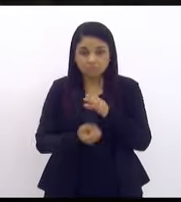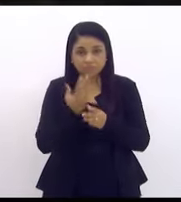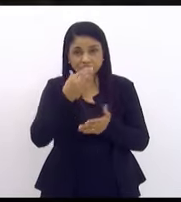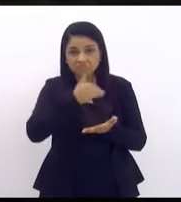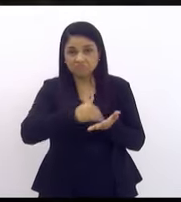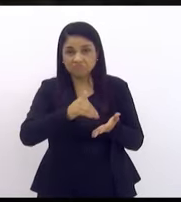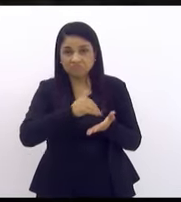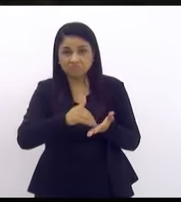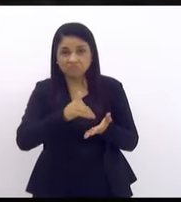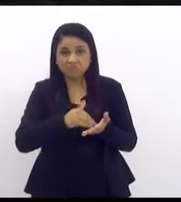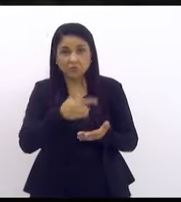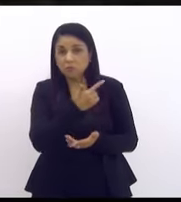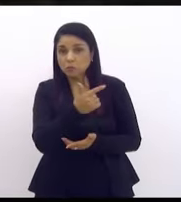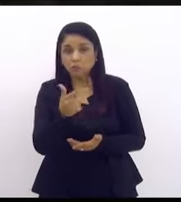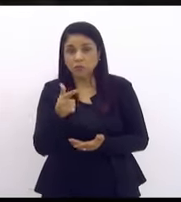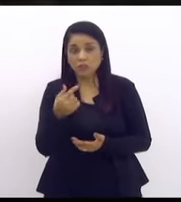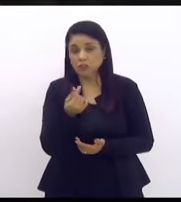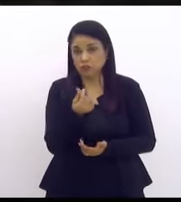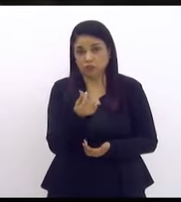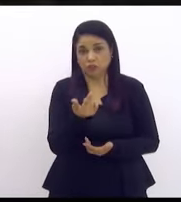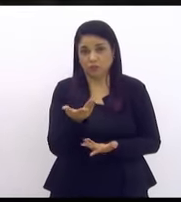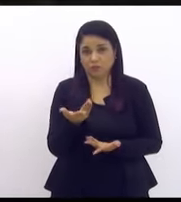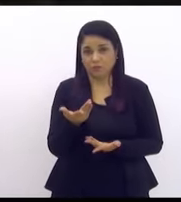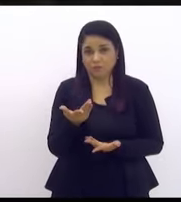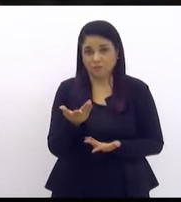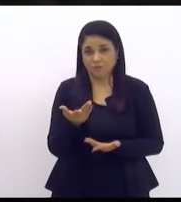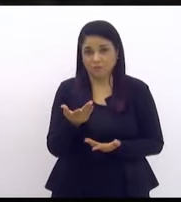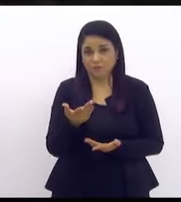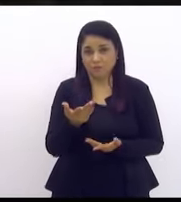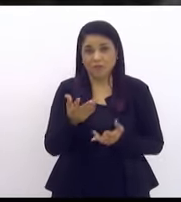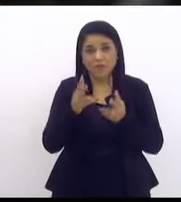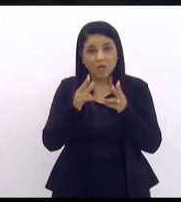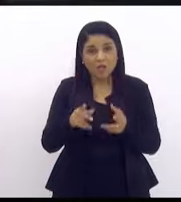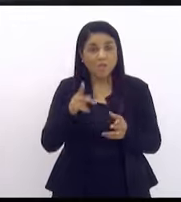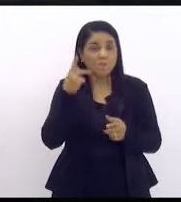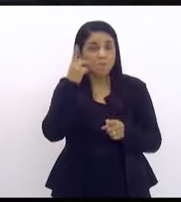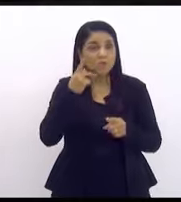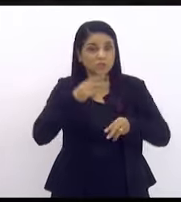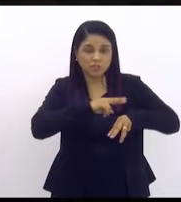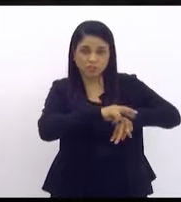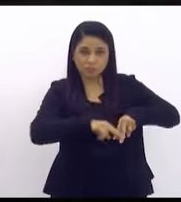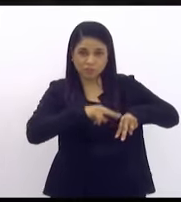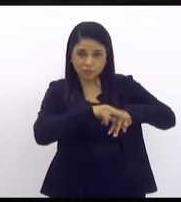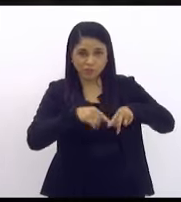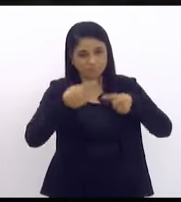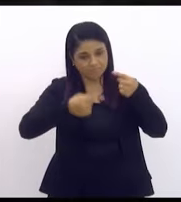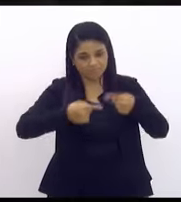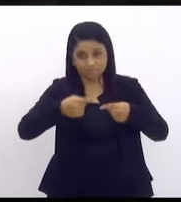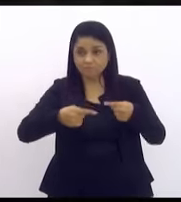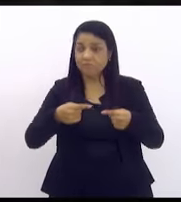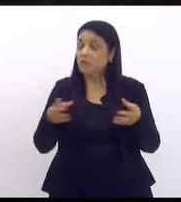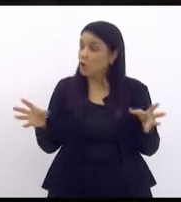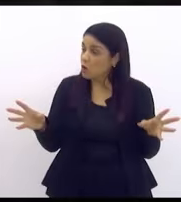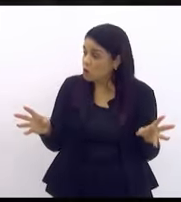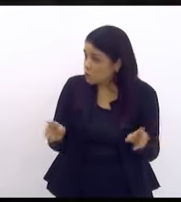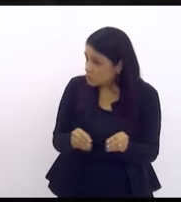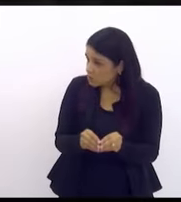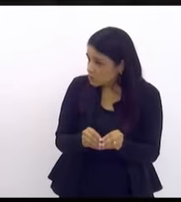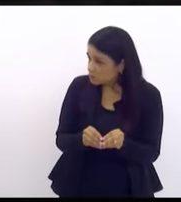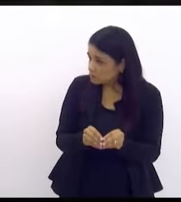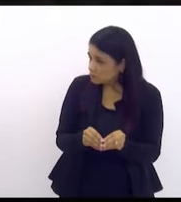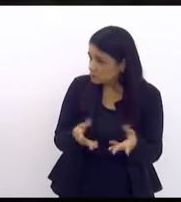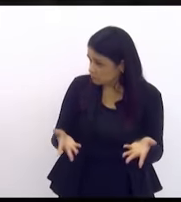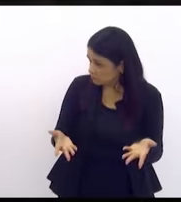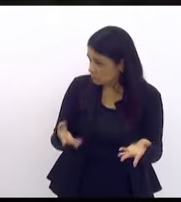dinheiro. Isso é violência, inclusive política de gênero. Esse é o debate que a gente tem que fazer. Para concluir, deputada. Para